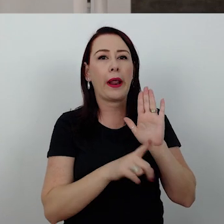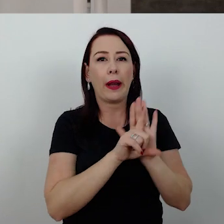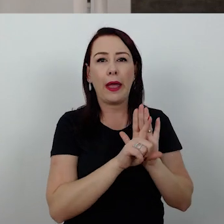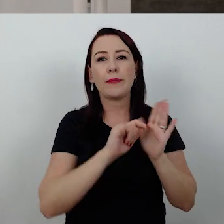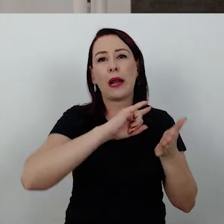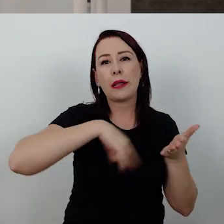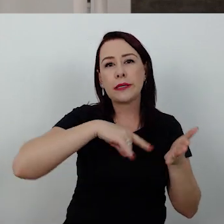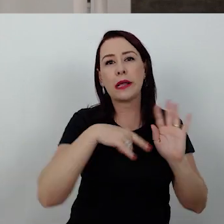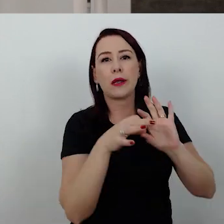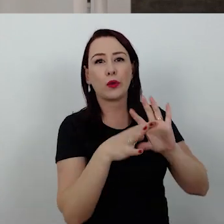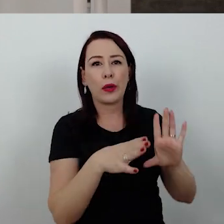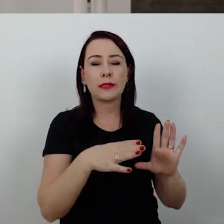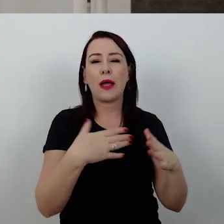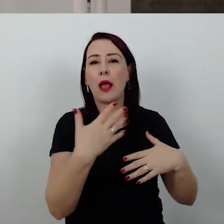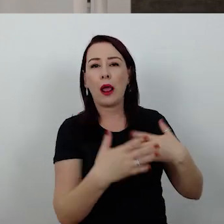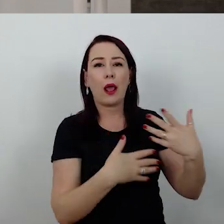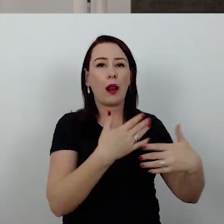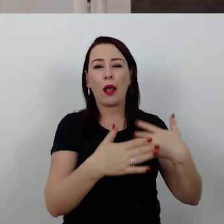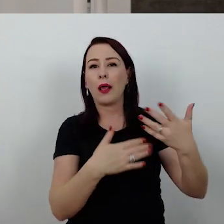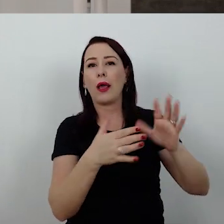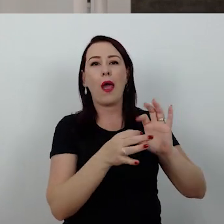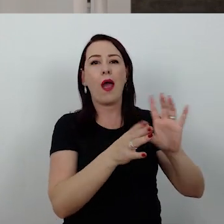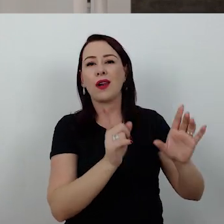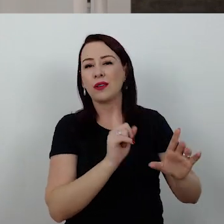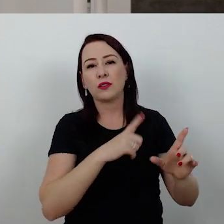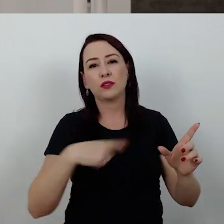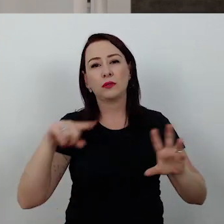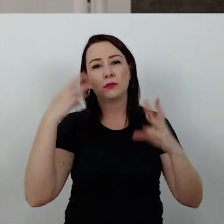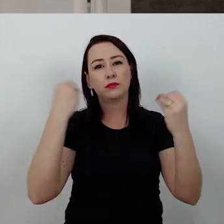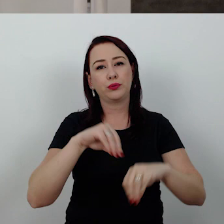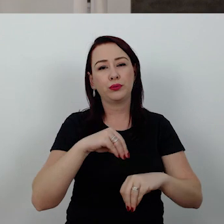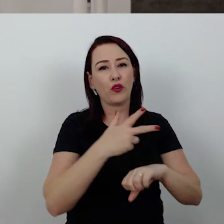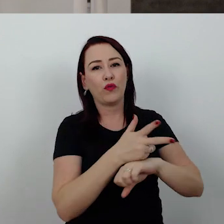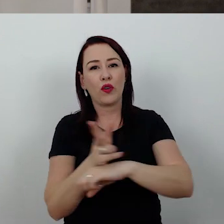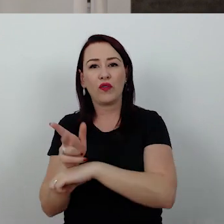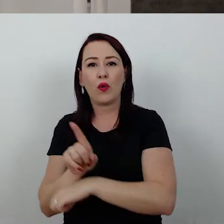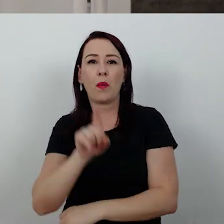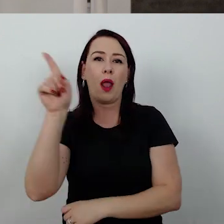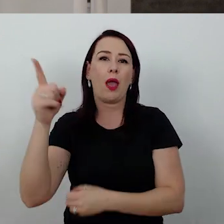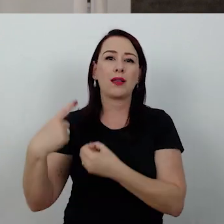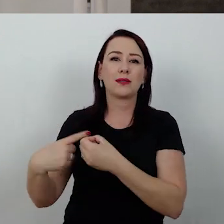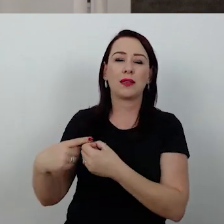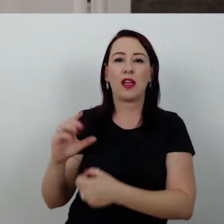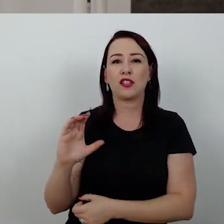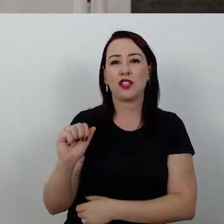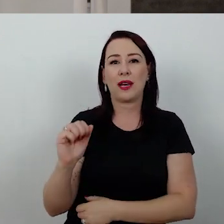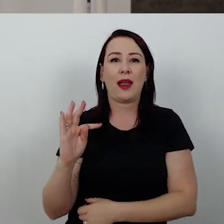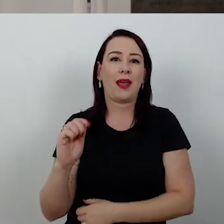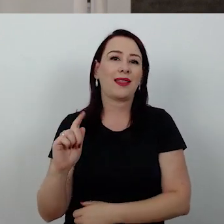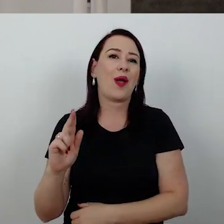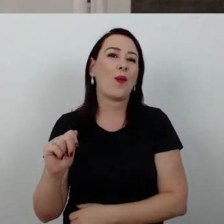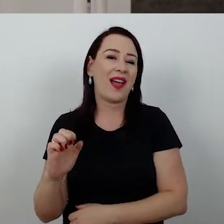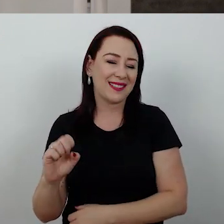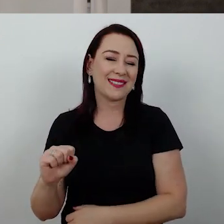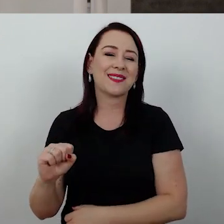ali da política urbana para fazer certas ações, intervenção no espaço urbano, que aí ele falou, poxa, vai ser muito difícil filmar aqui.